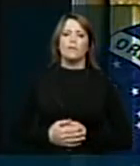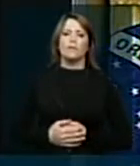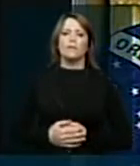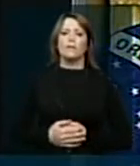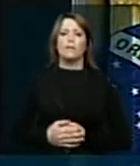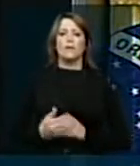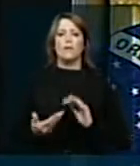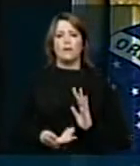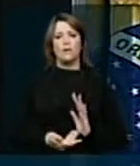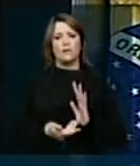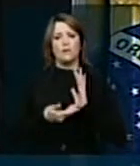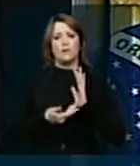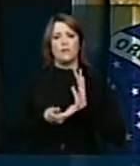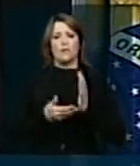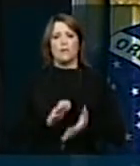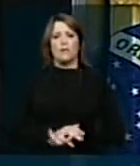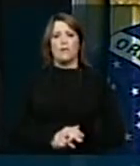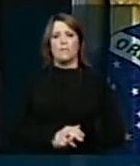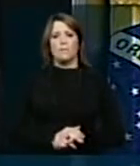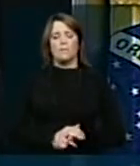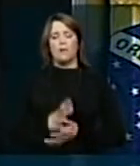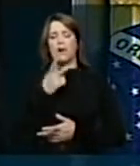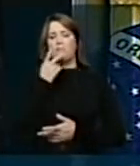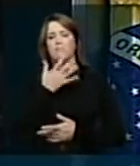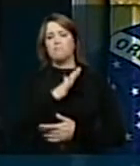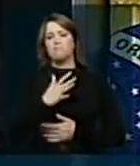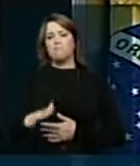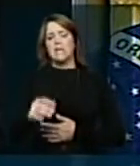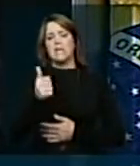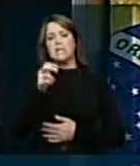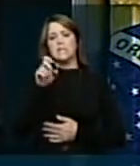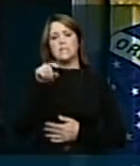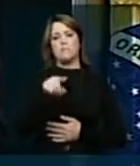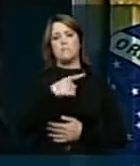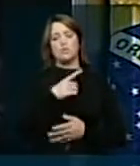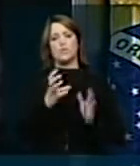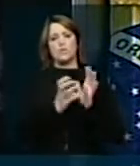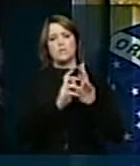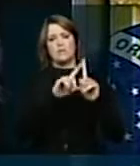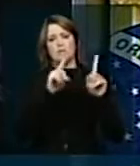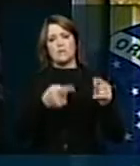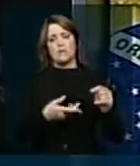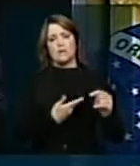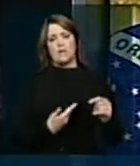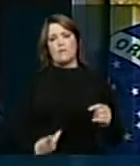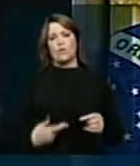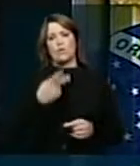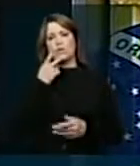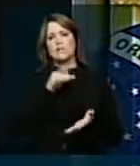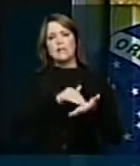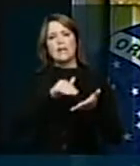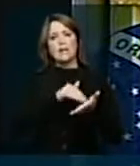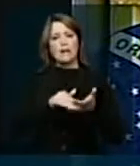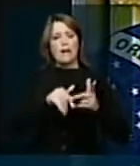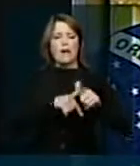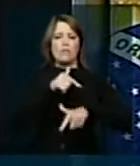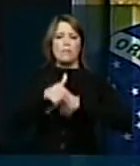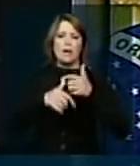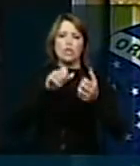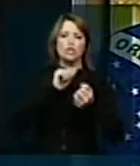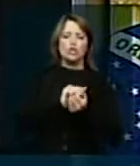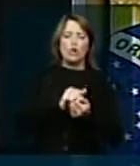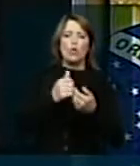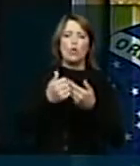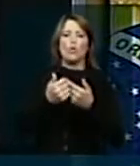Na Câmara dos Deputados, dos cerca de 15 mil servidores, secretariado parlamentar, cargos